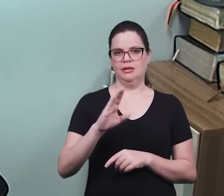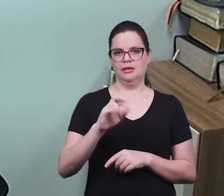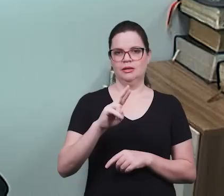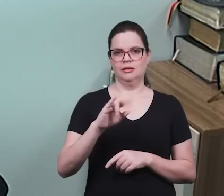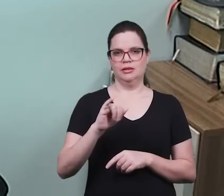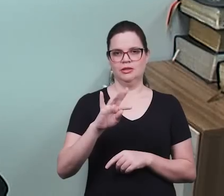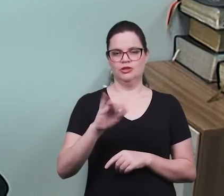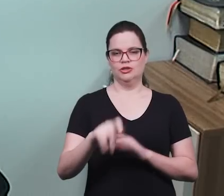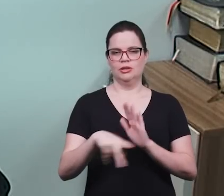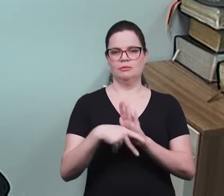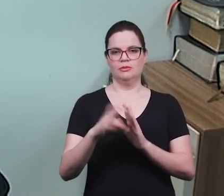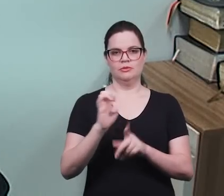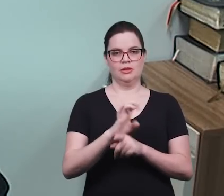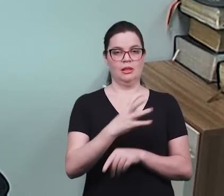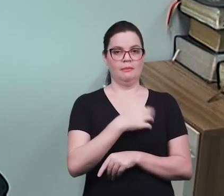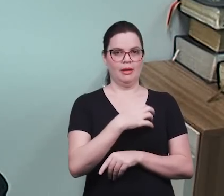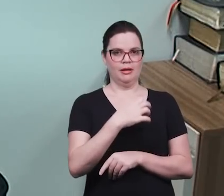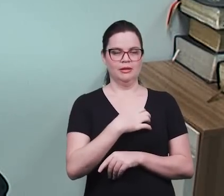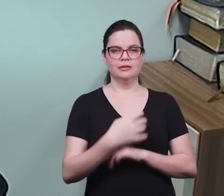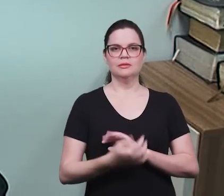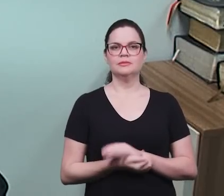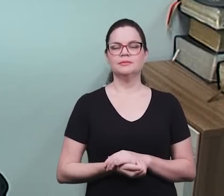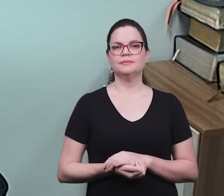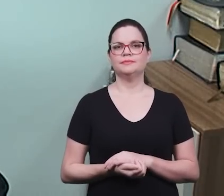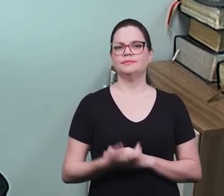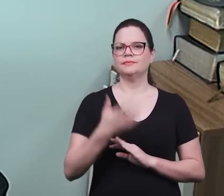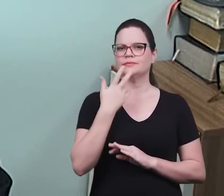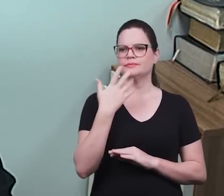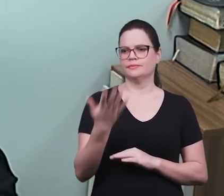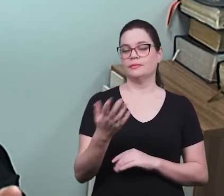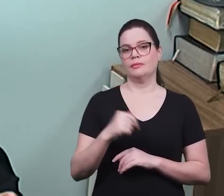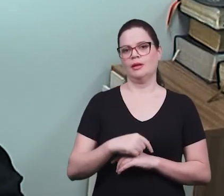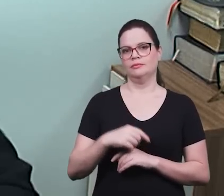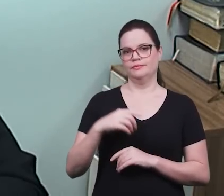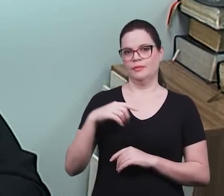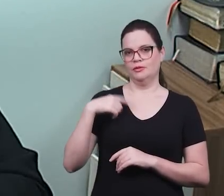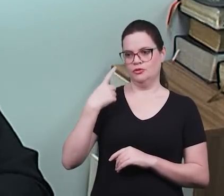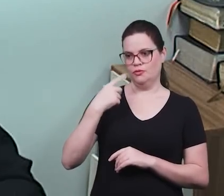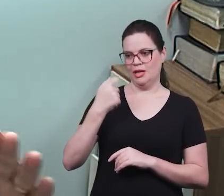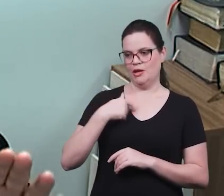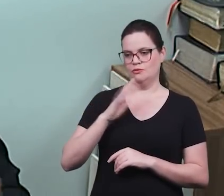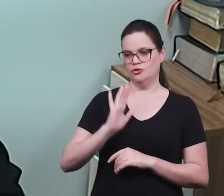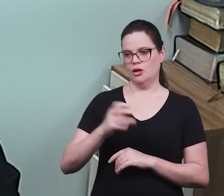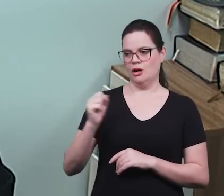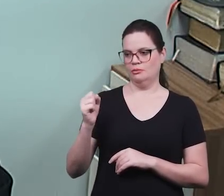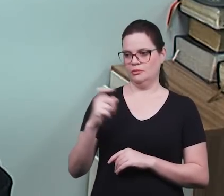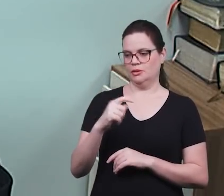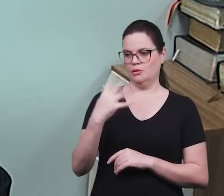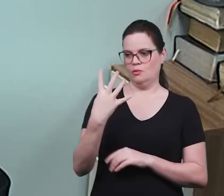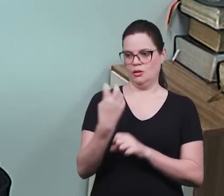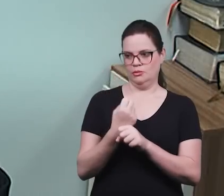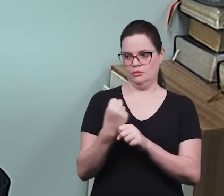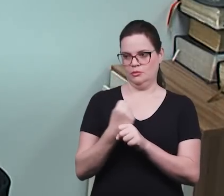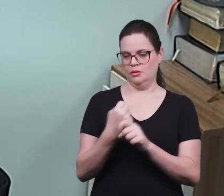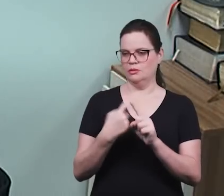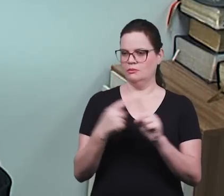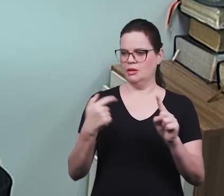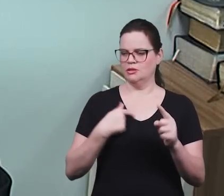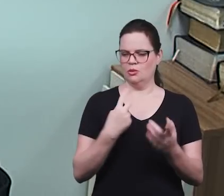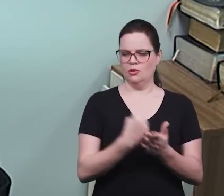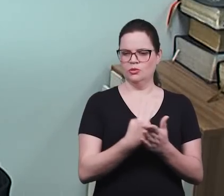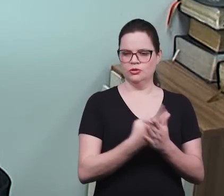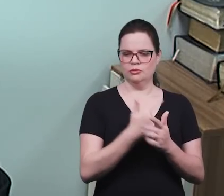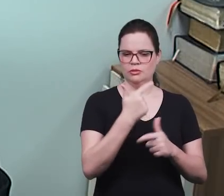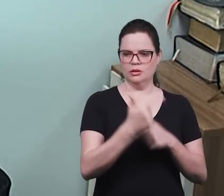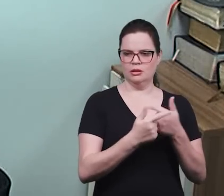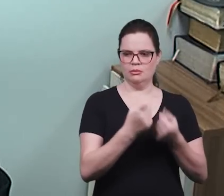da Bahia. Olha só, doutor, aposentei há 4 anos. Há 4 anos já aposentei, mas eu continuo trabalhando e de